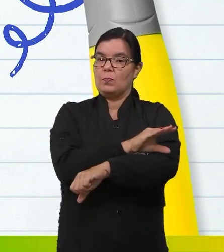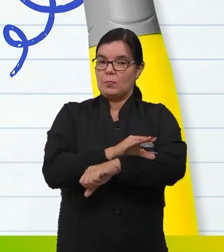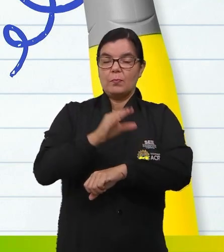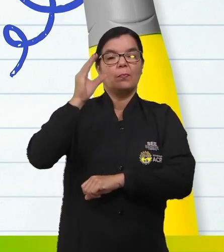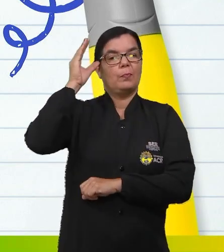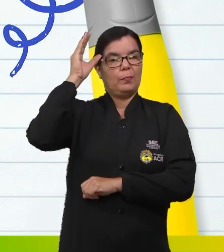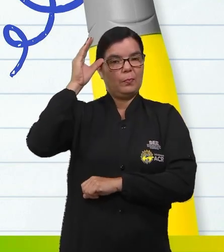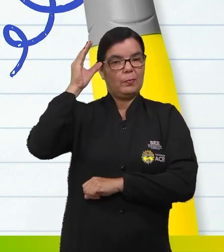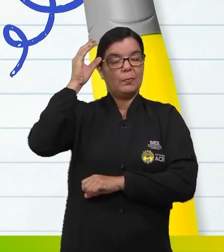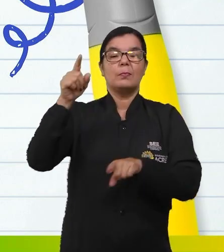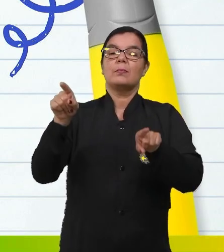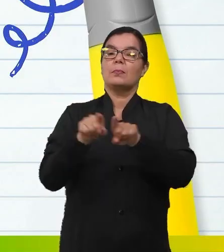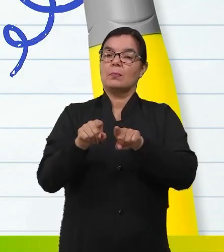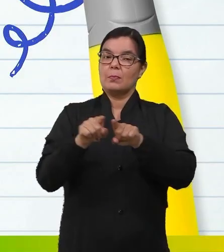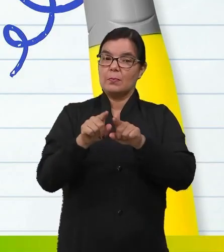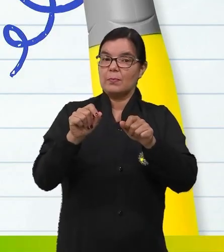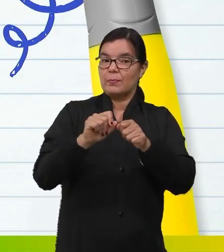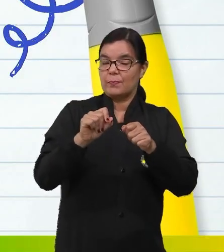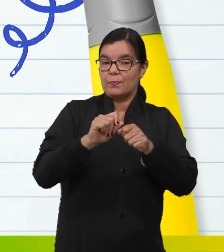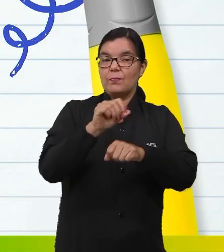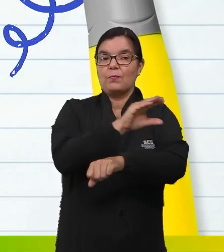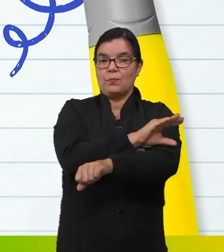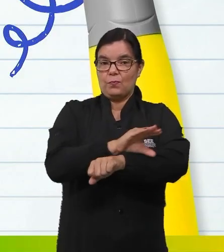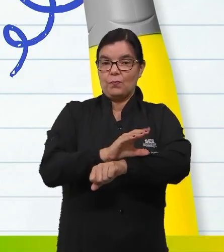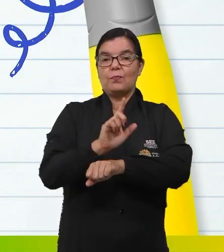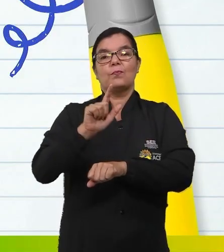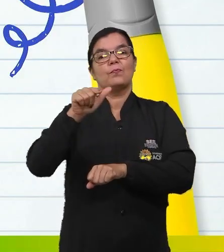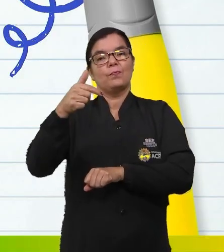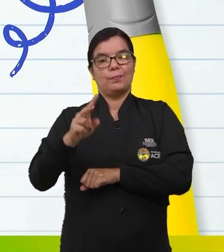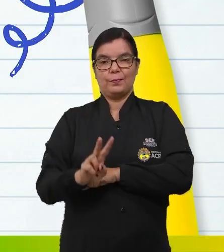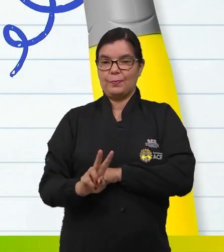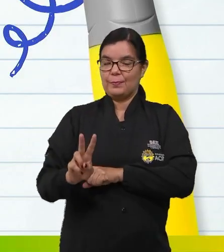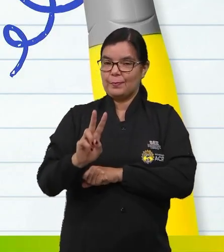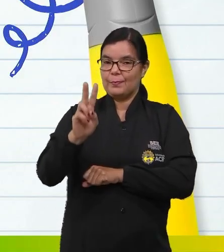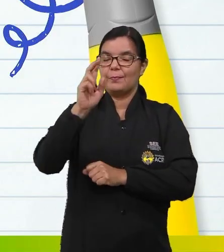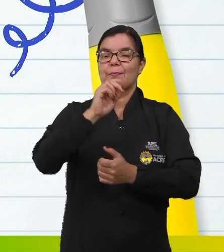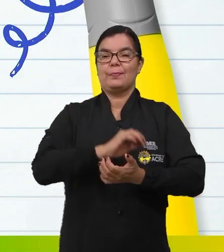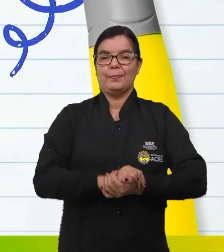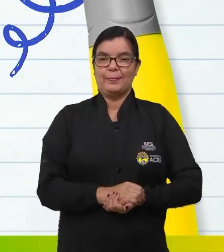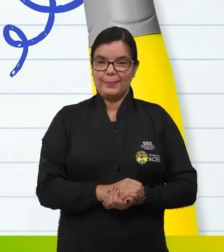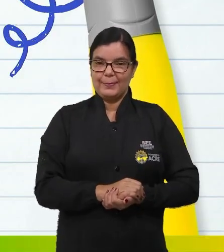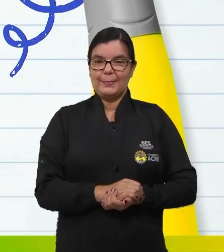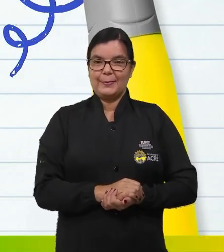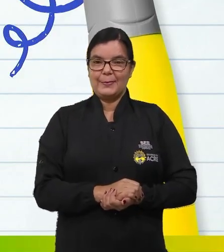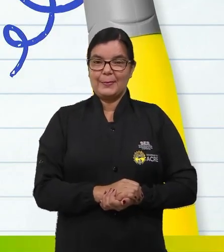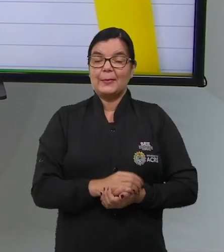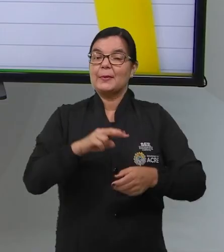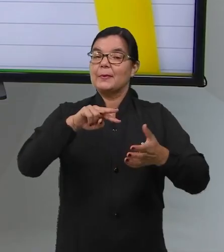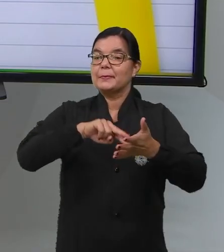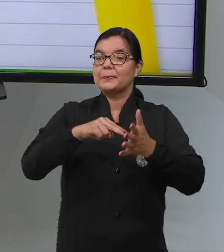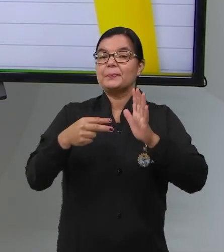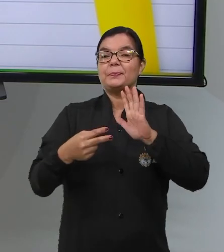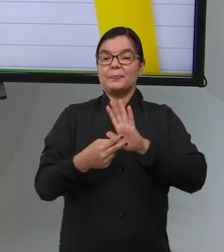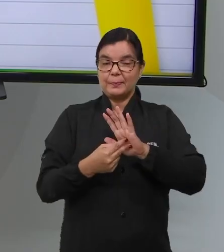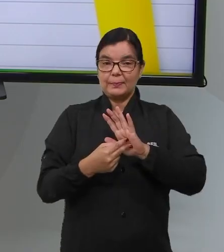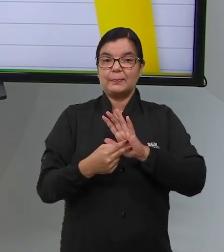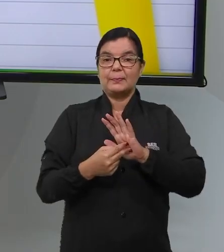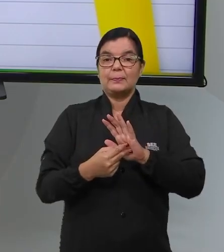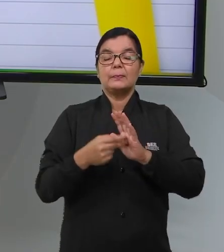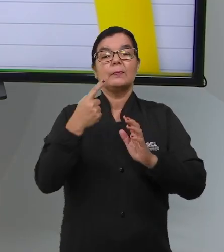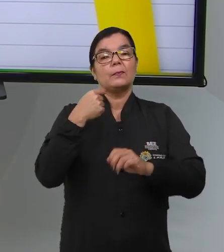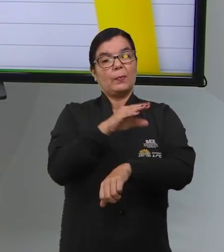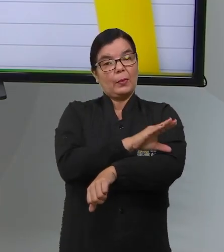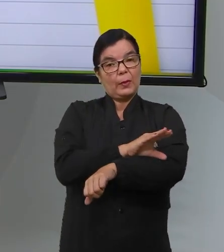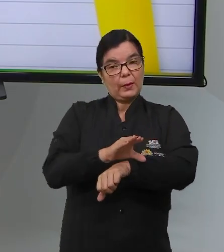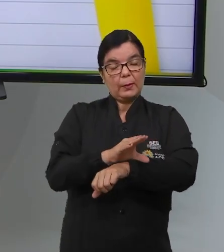com consciência e também produzir cultura com outros valores, ou seja, que essa